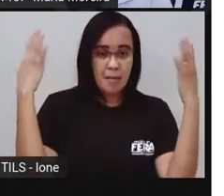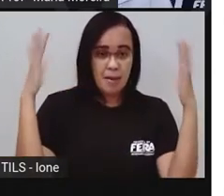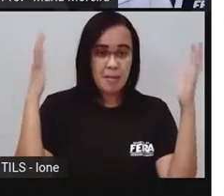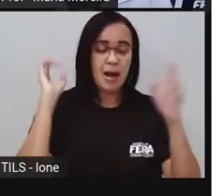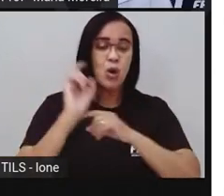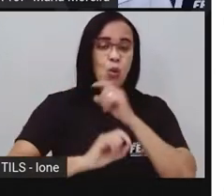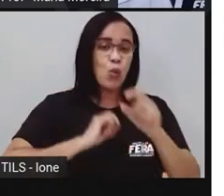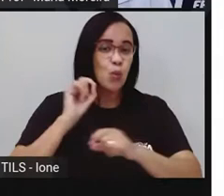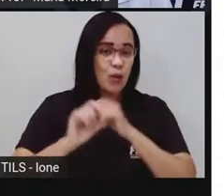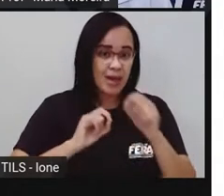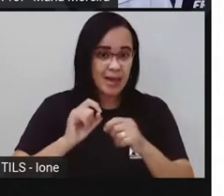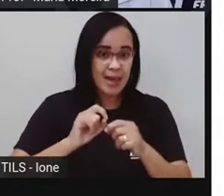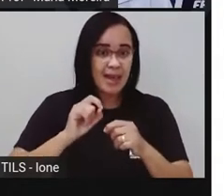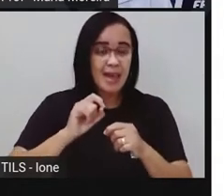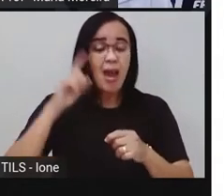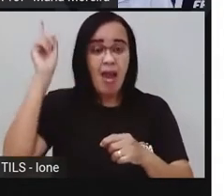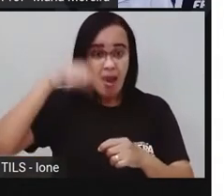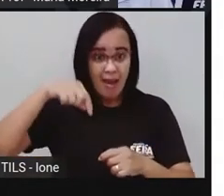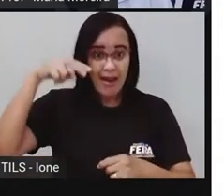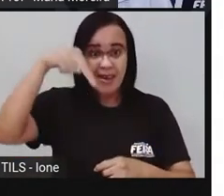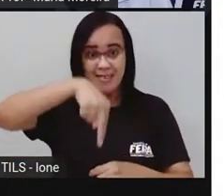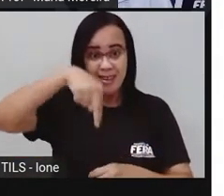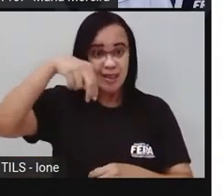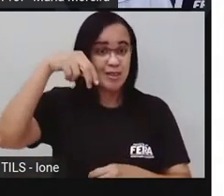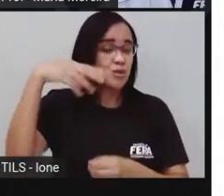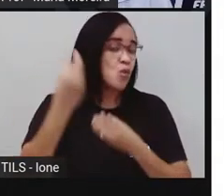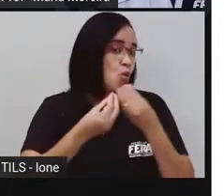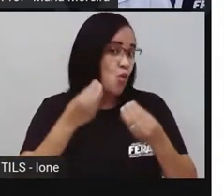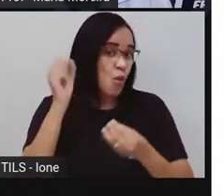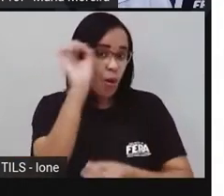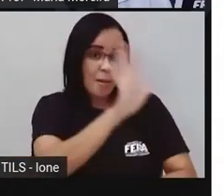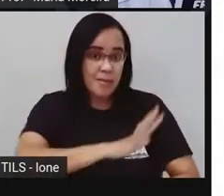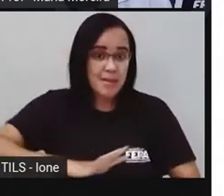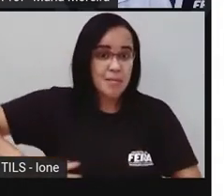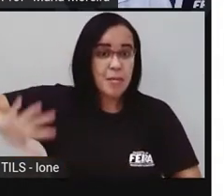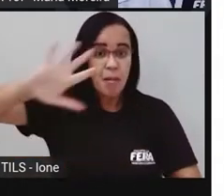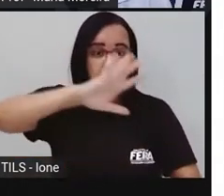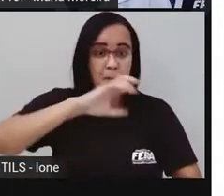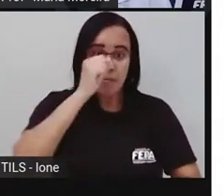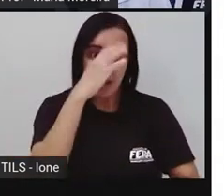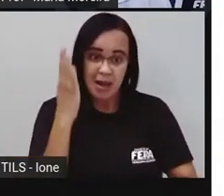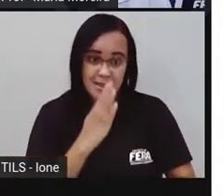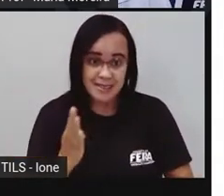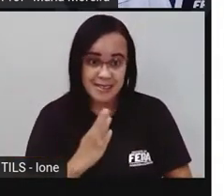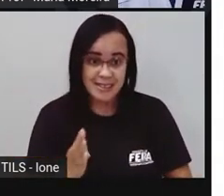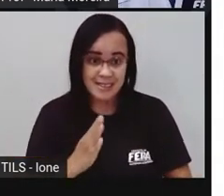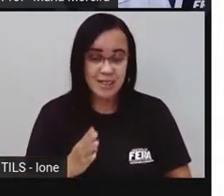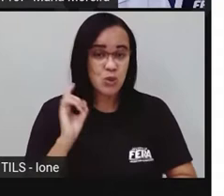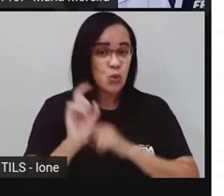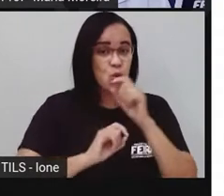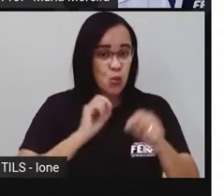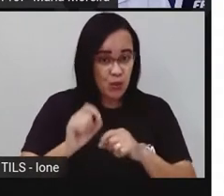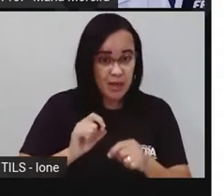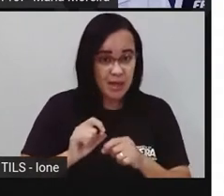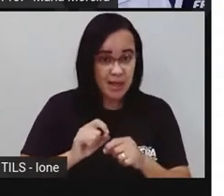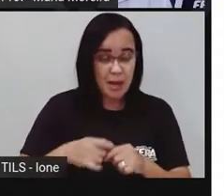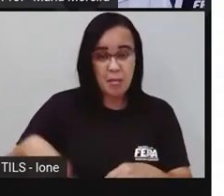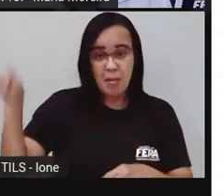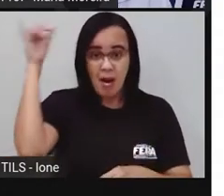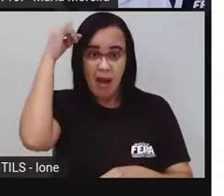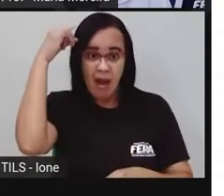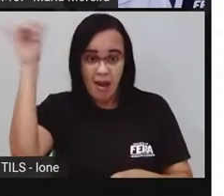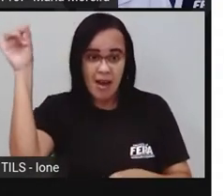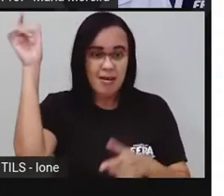de prevenção e combate à surdez a perda de audição também está aí teu chefe ciências mais comuns na população brasileira